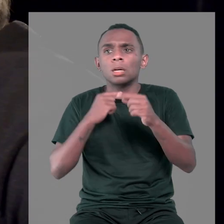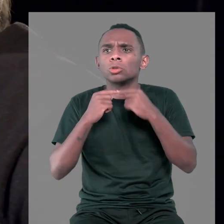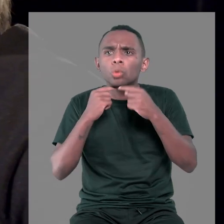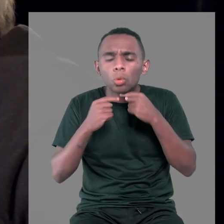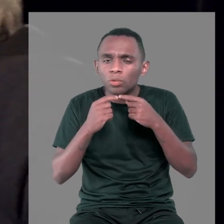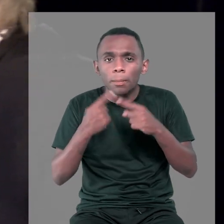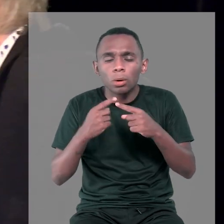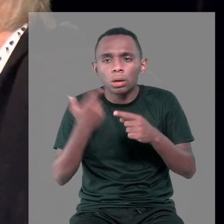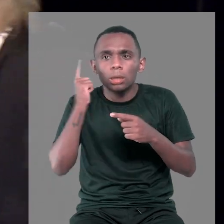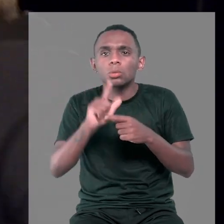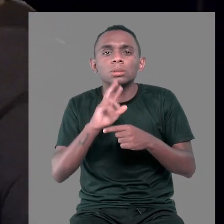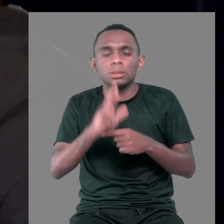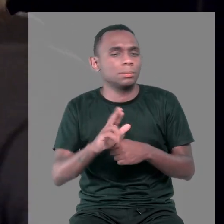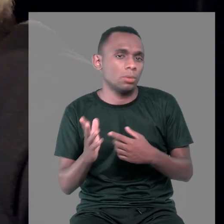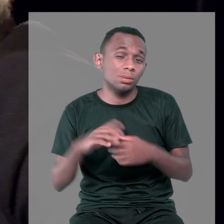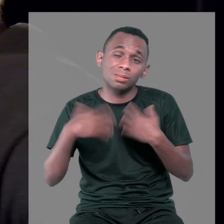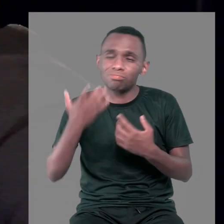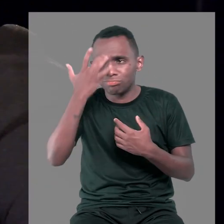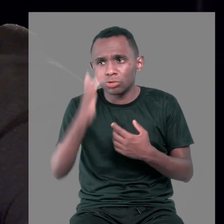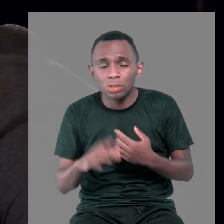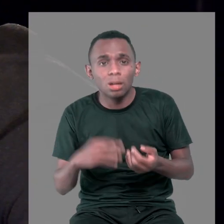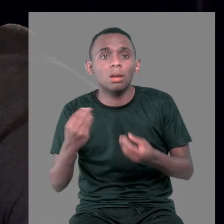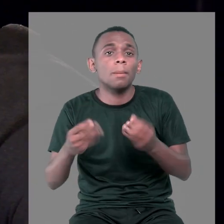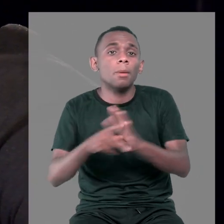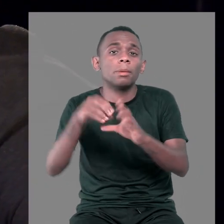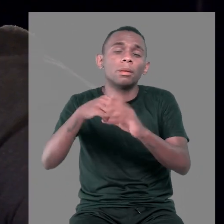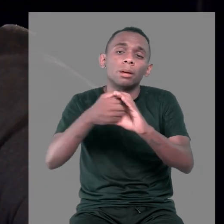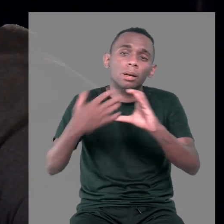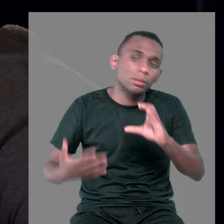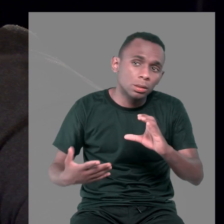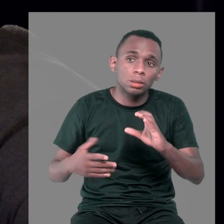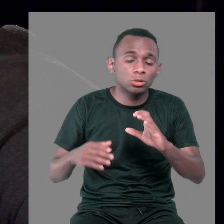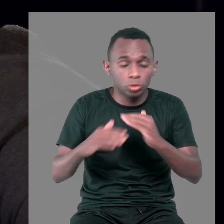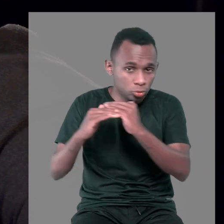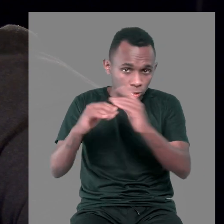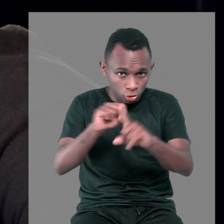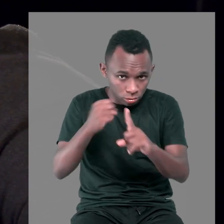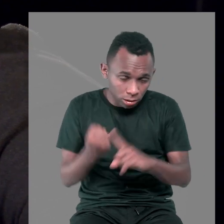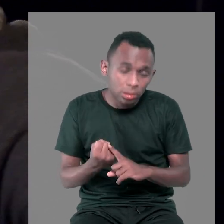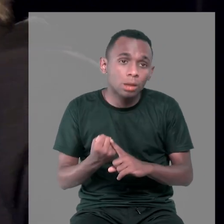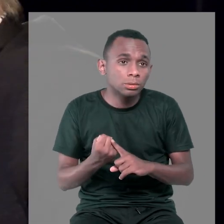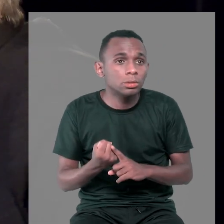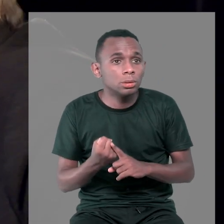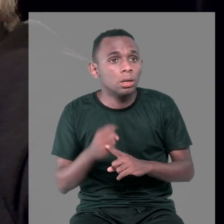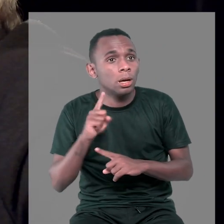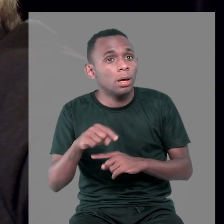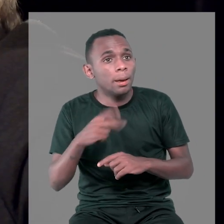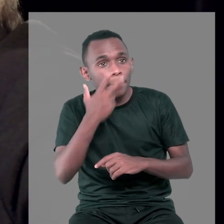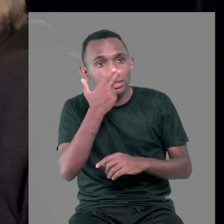discurso ideológico. Então, há, portanto, uma relação, a meu ver,